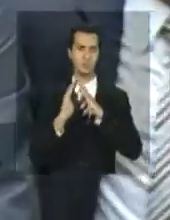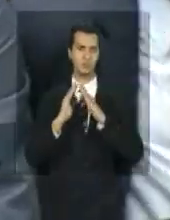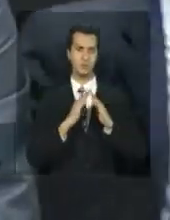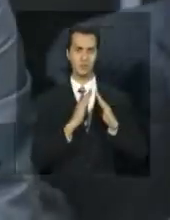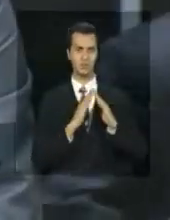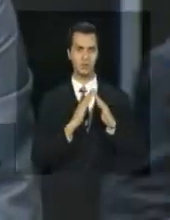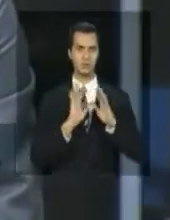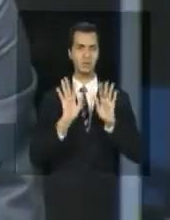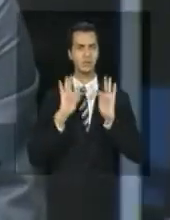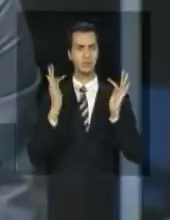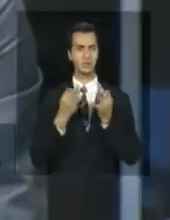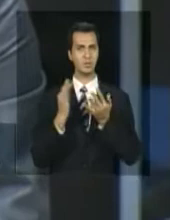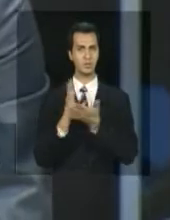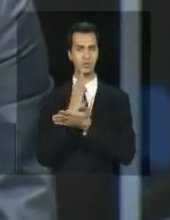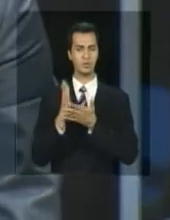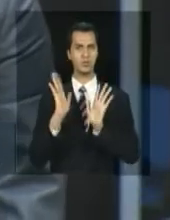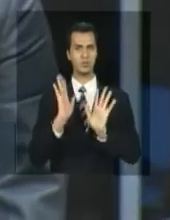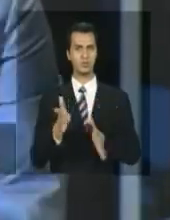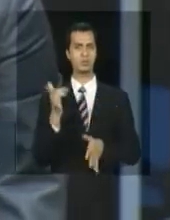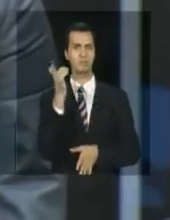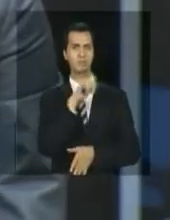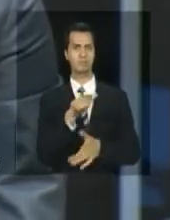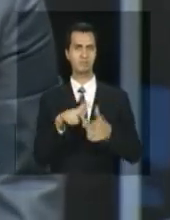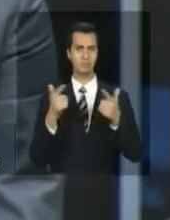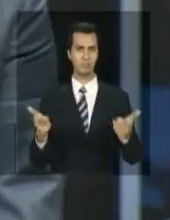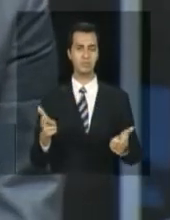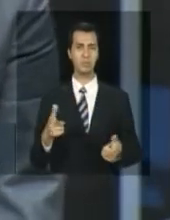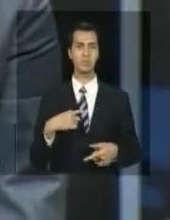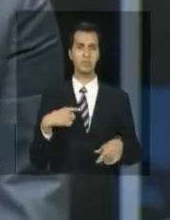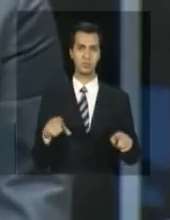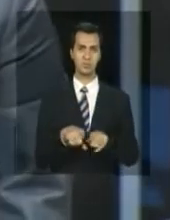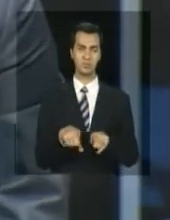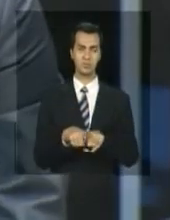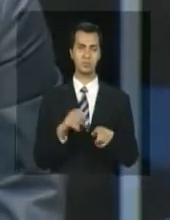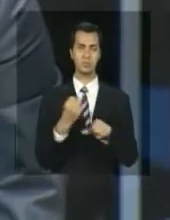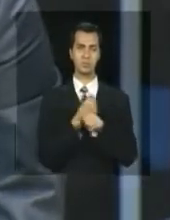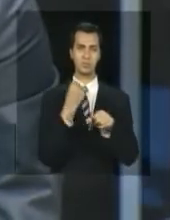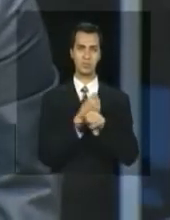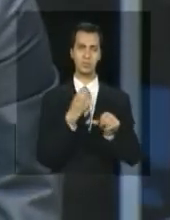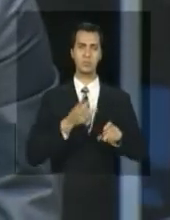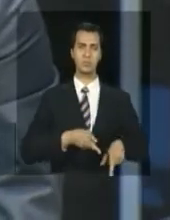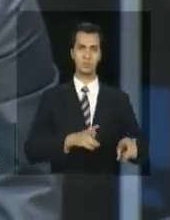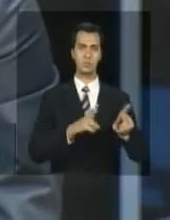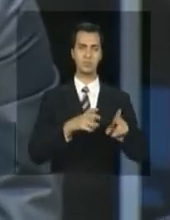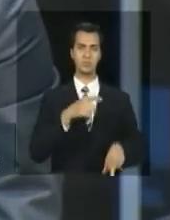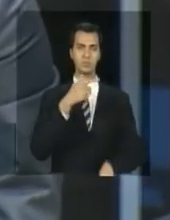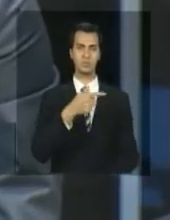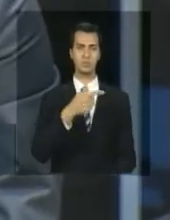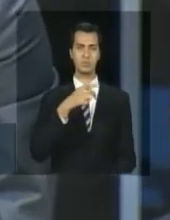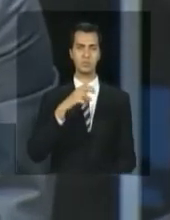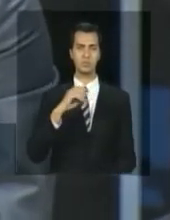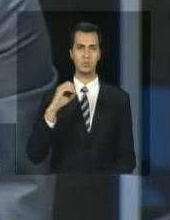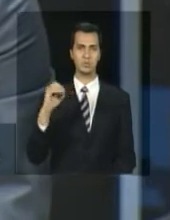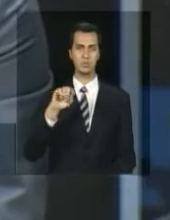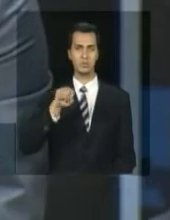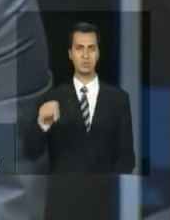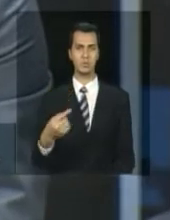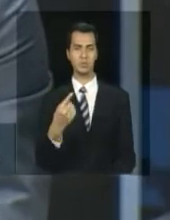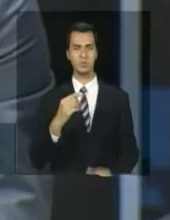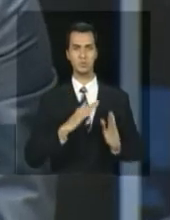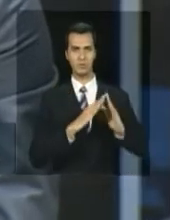famílias beneficiárias e estarão em obra 700 mil unidades.